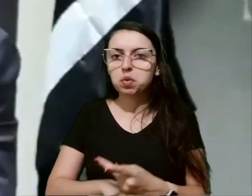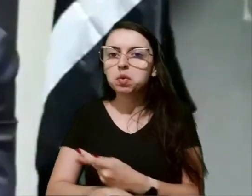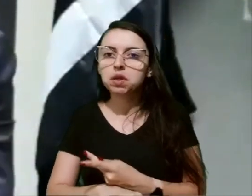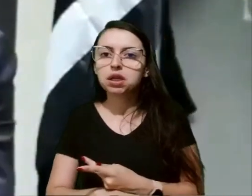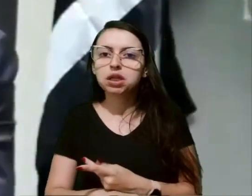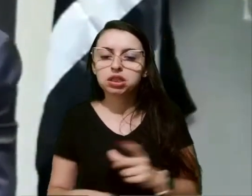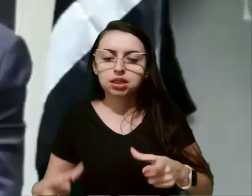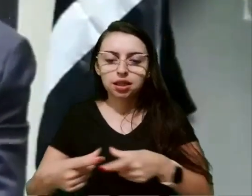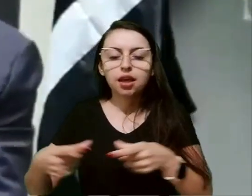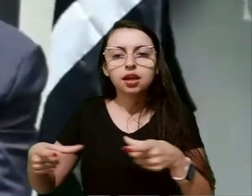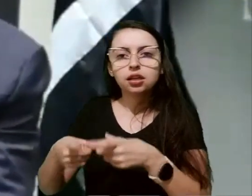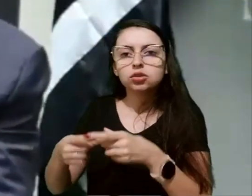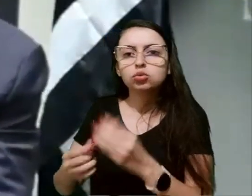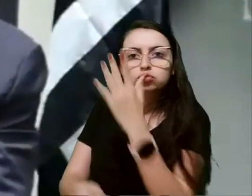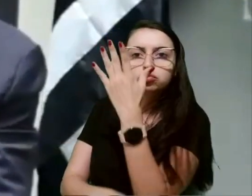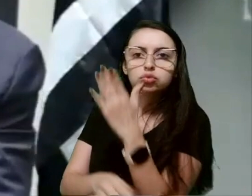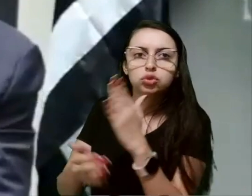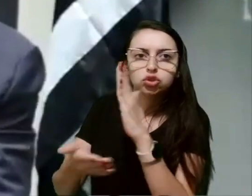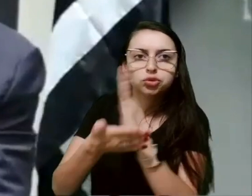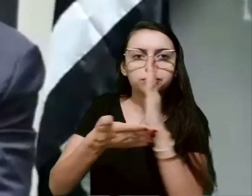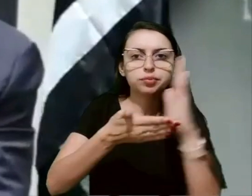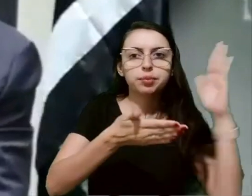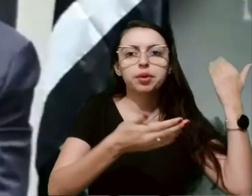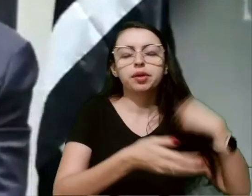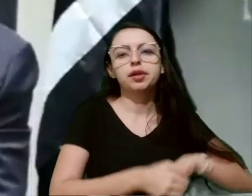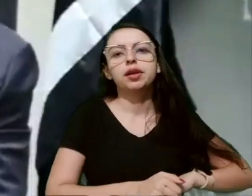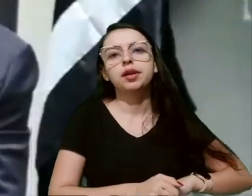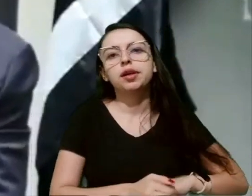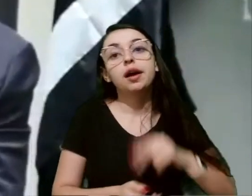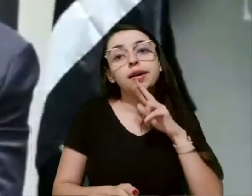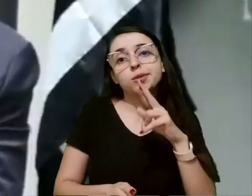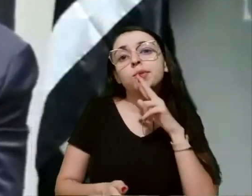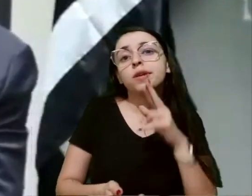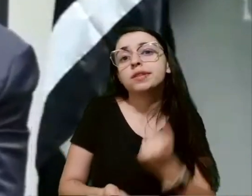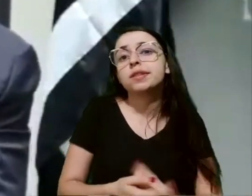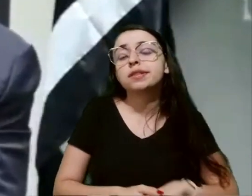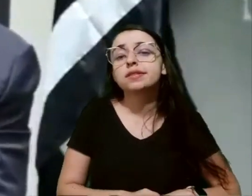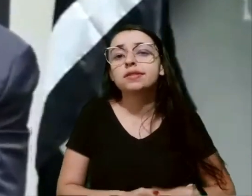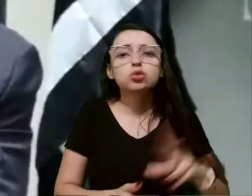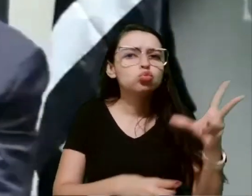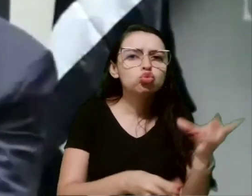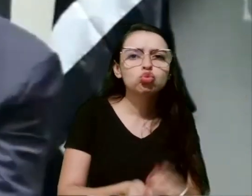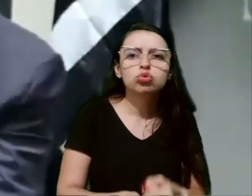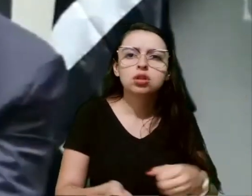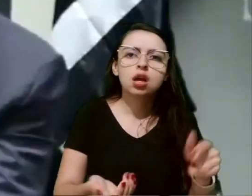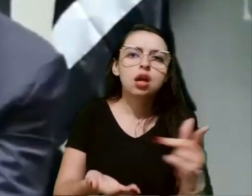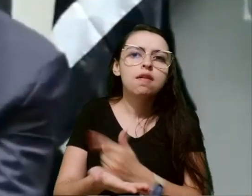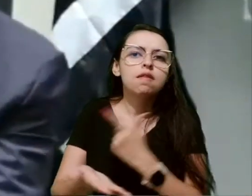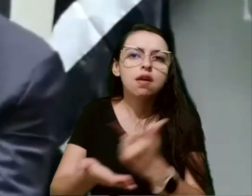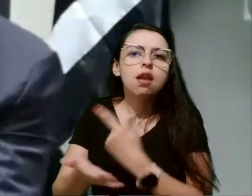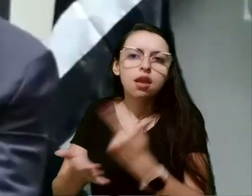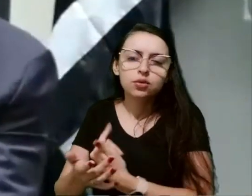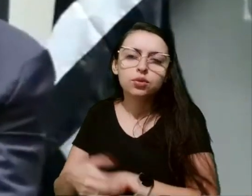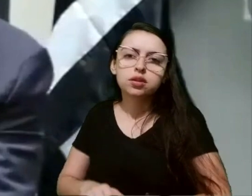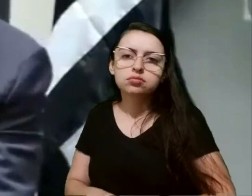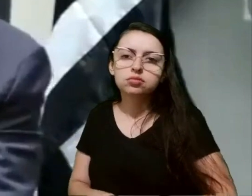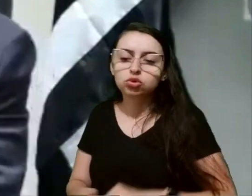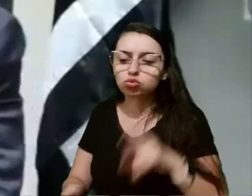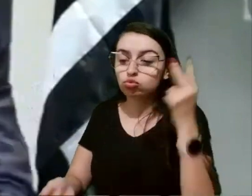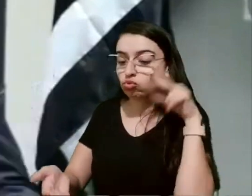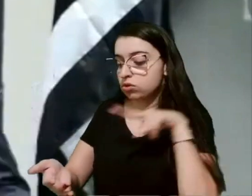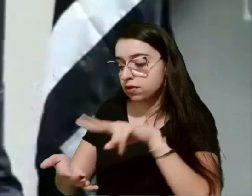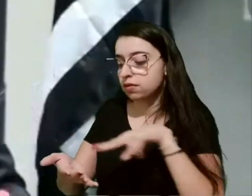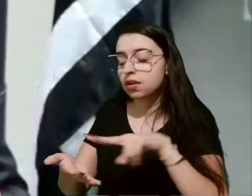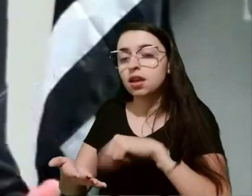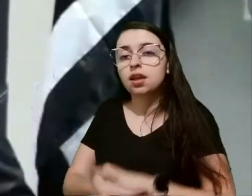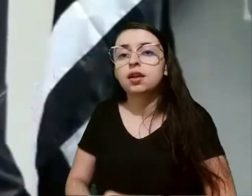feitas dentro de bibliotecas. Eu sempre falo, como se as respostas para todas as perguntas que a academia faz já foram dadas para alguém, é só você achar o livro. Você fala: